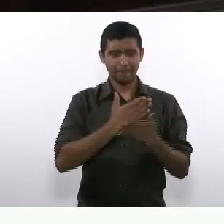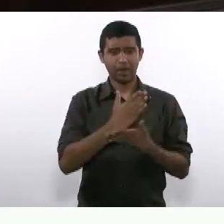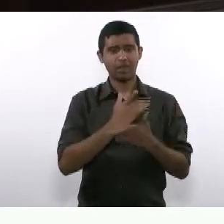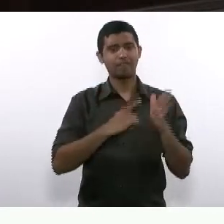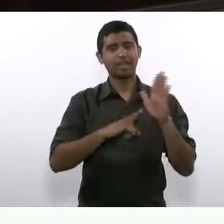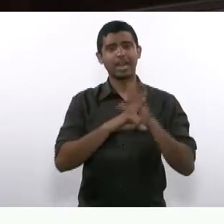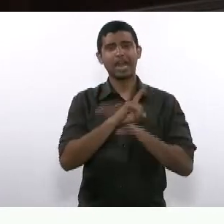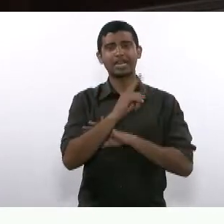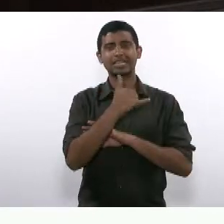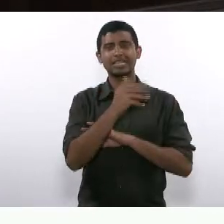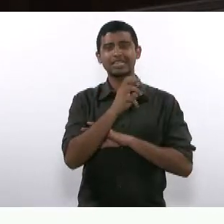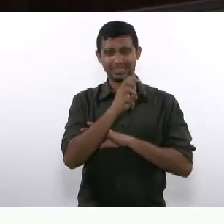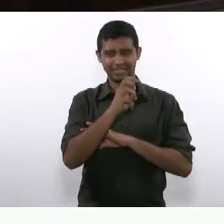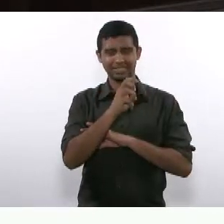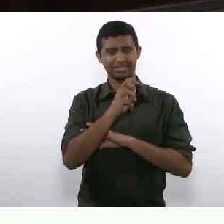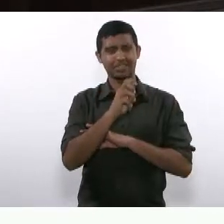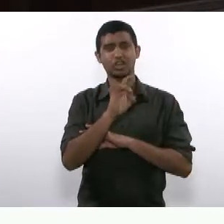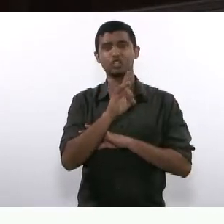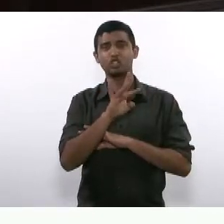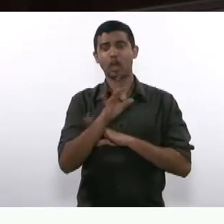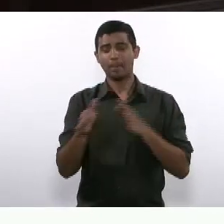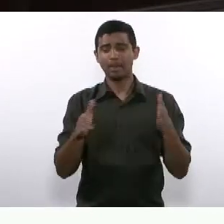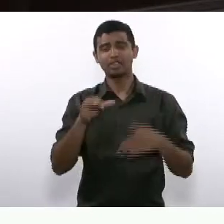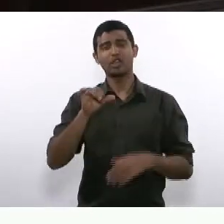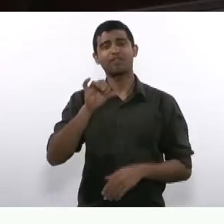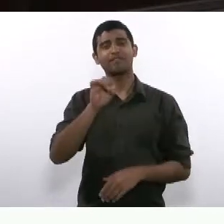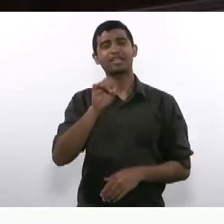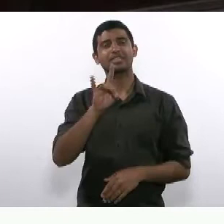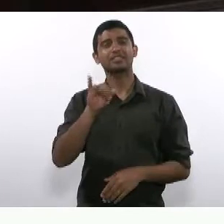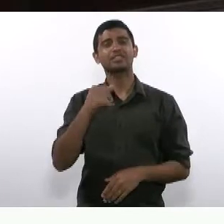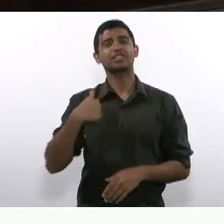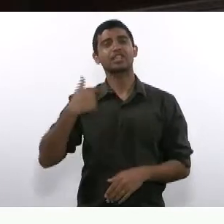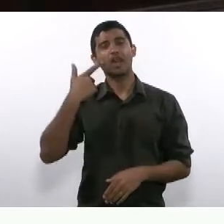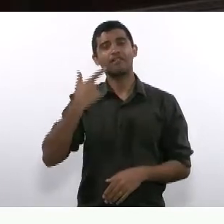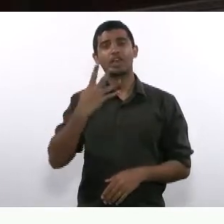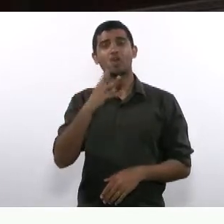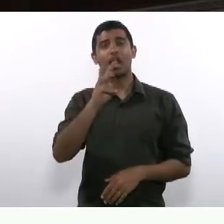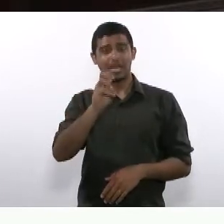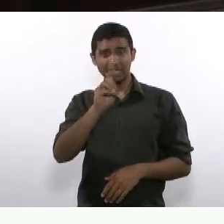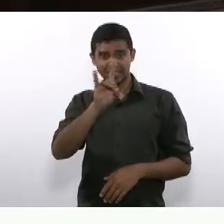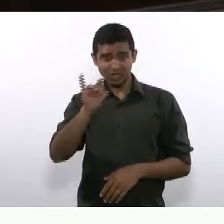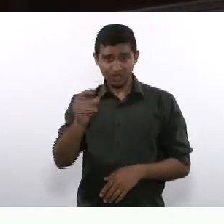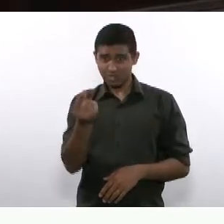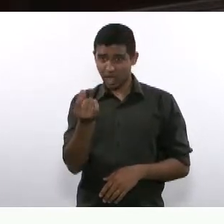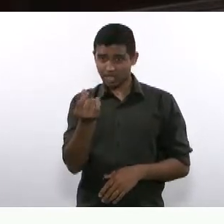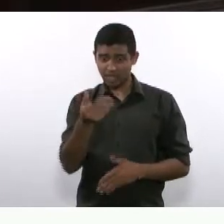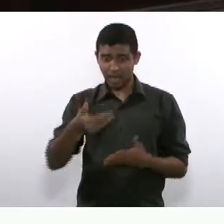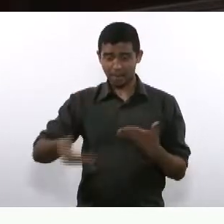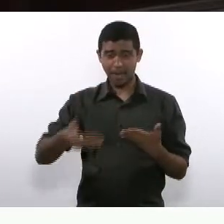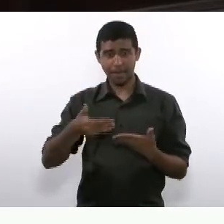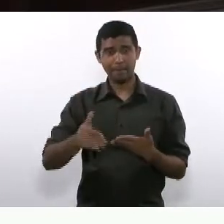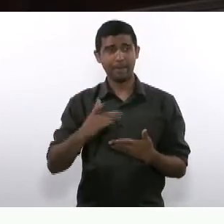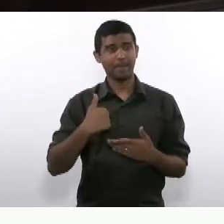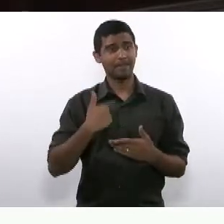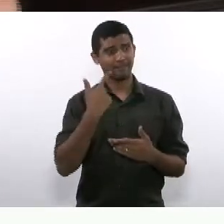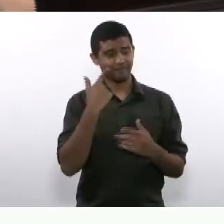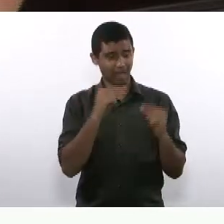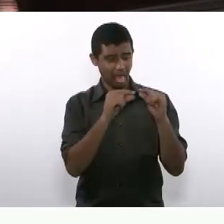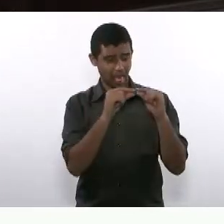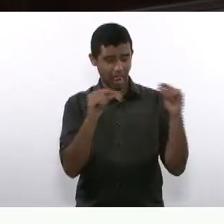90 dias depois. Então nós vamos perder 45 dias de dinheiro. E na linha B, que